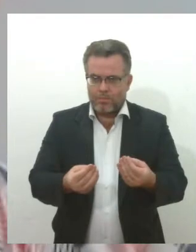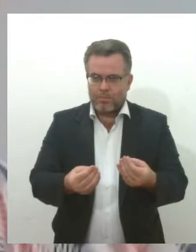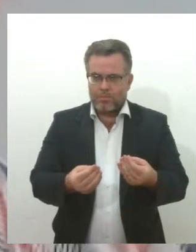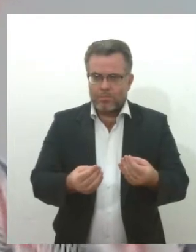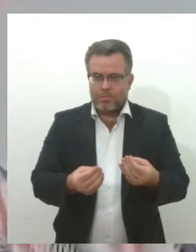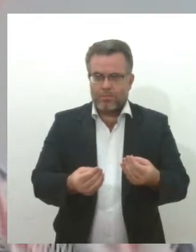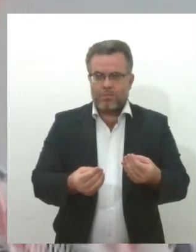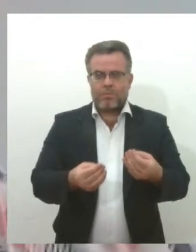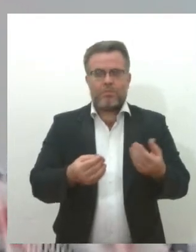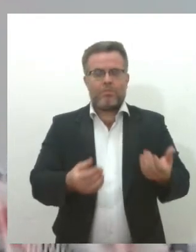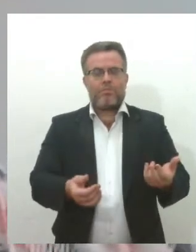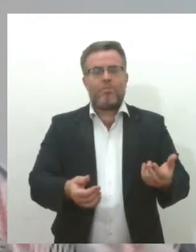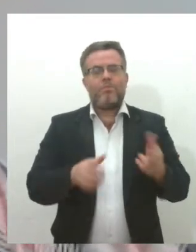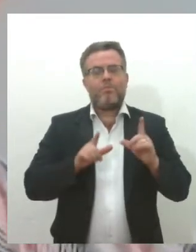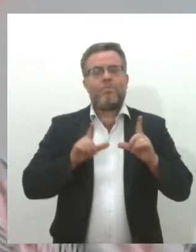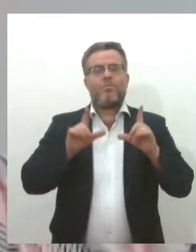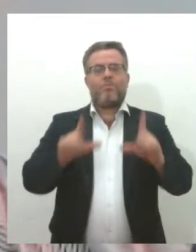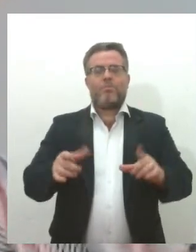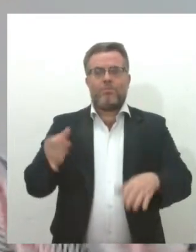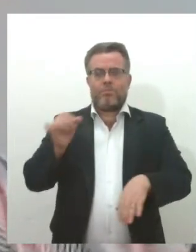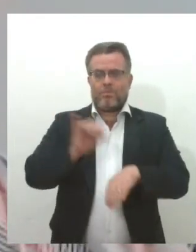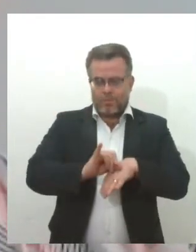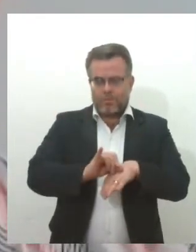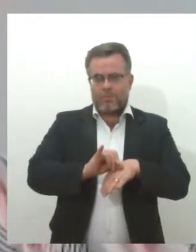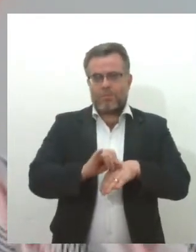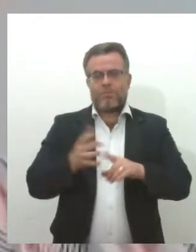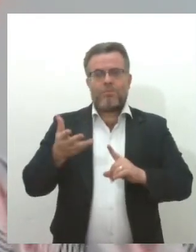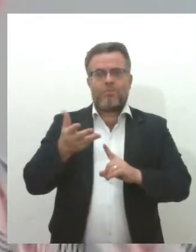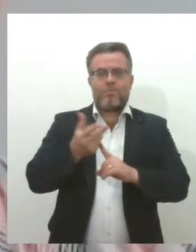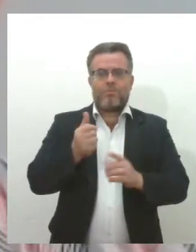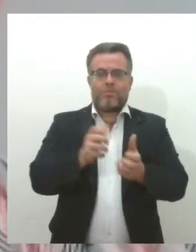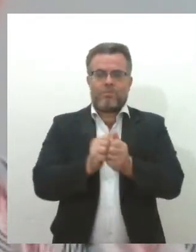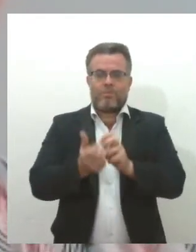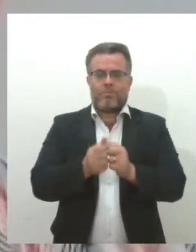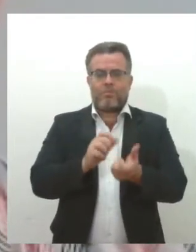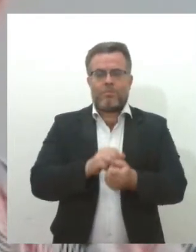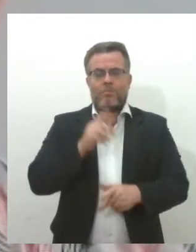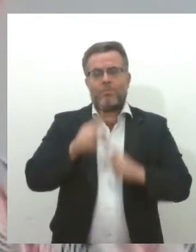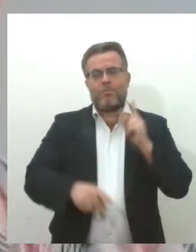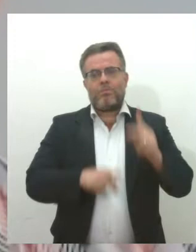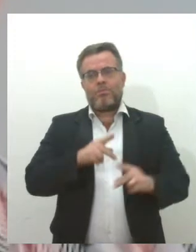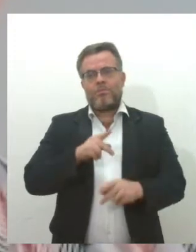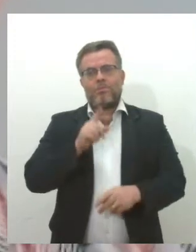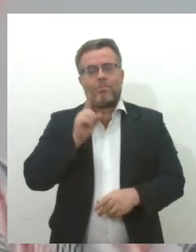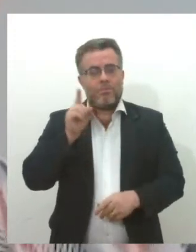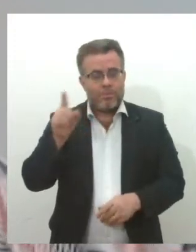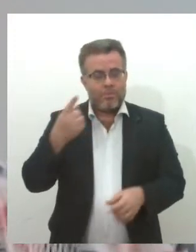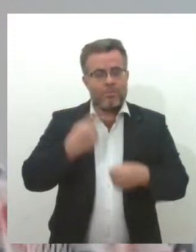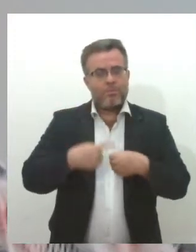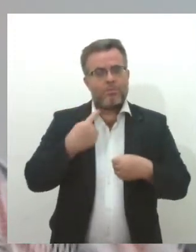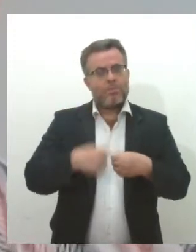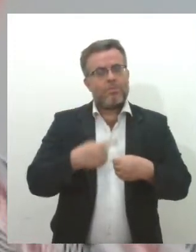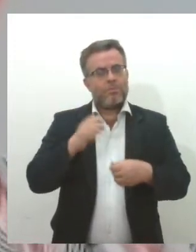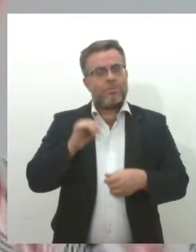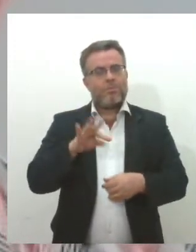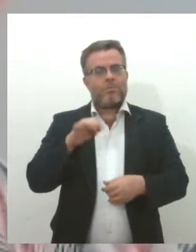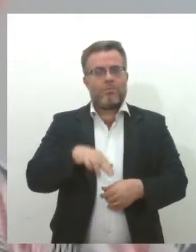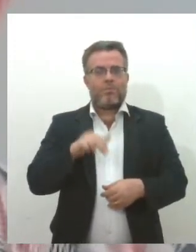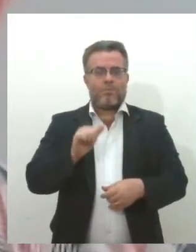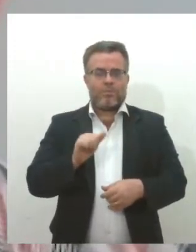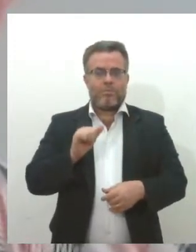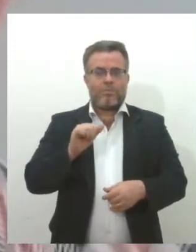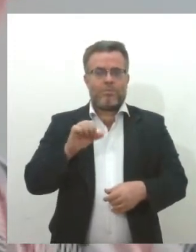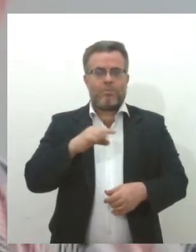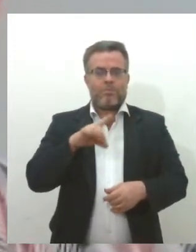Francisco o título de Capital sergipana do Artesanato que a população de Santana do São Francisco ela tem